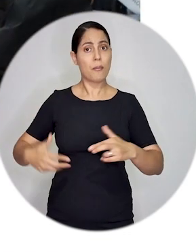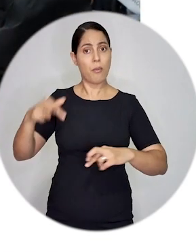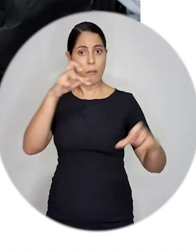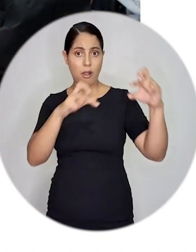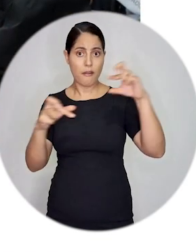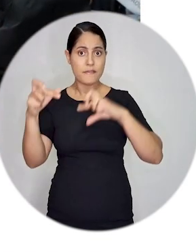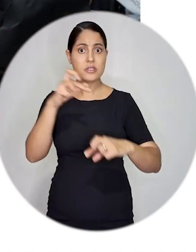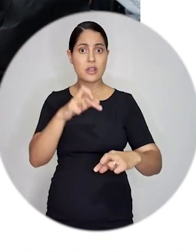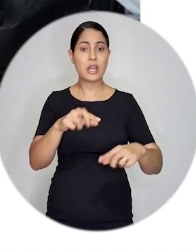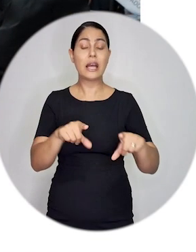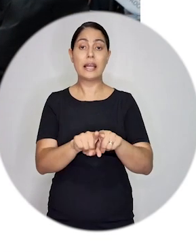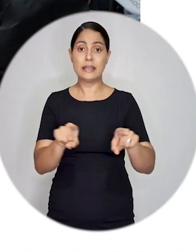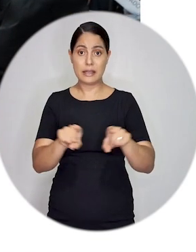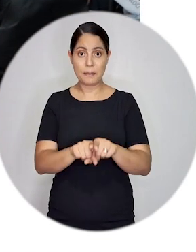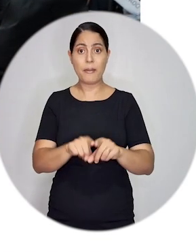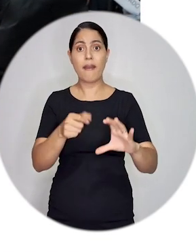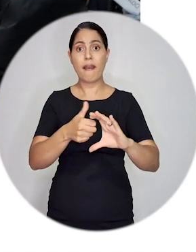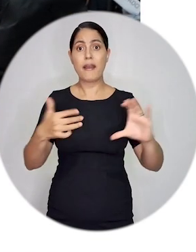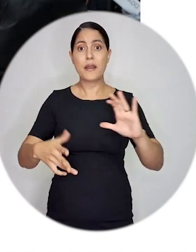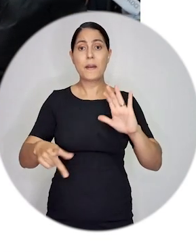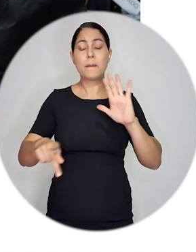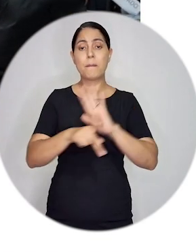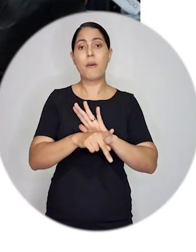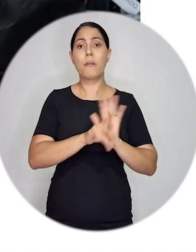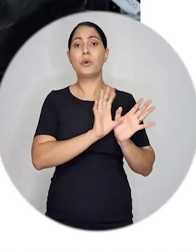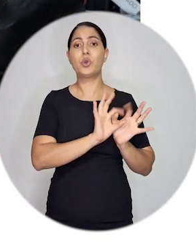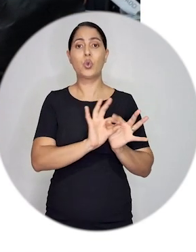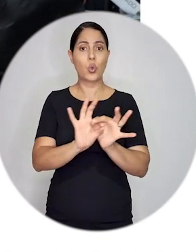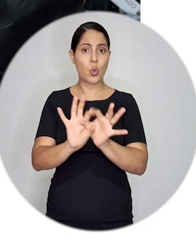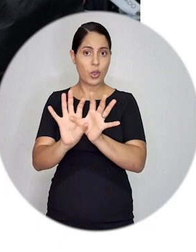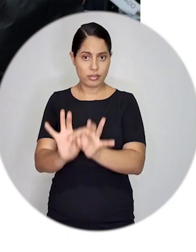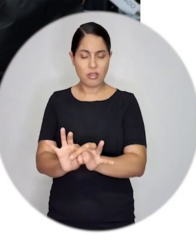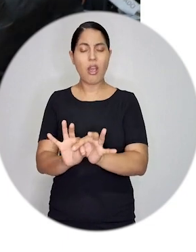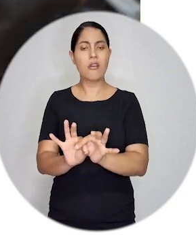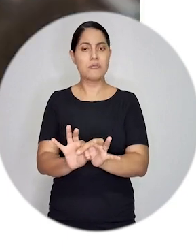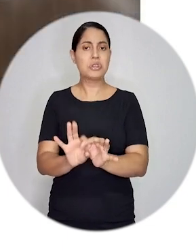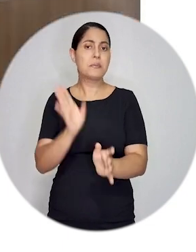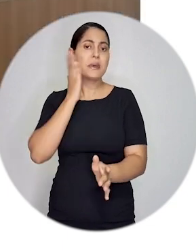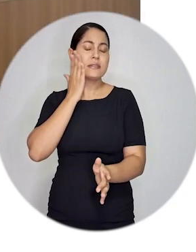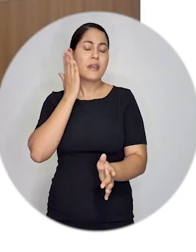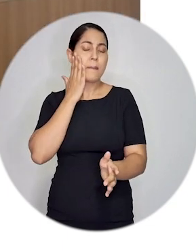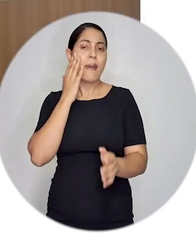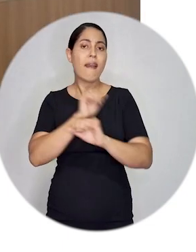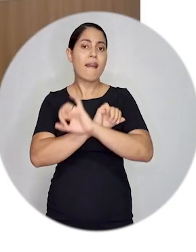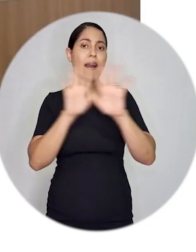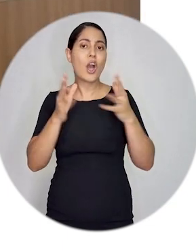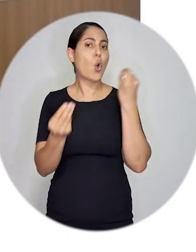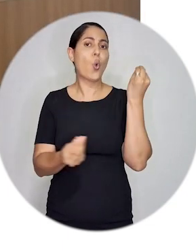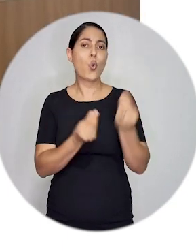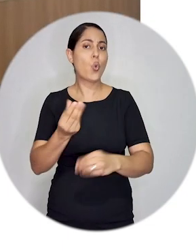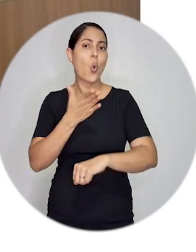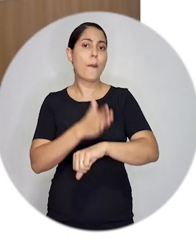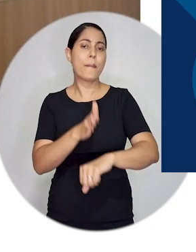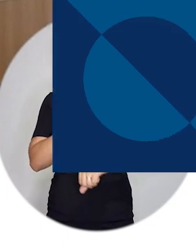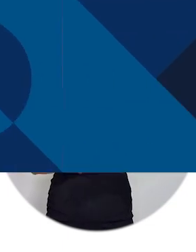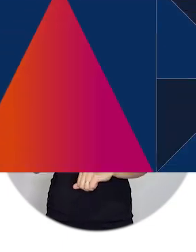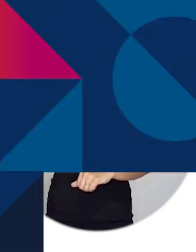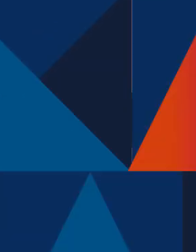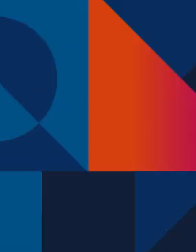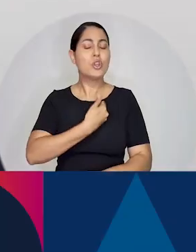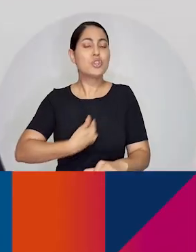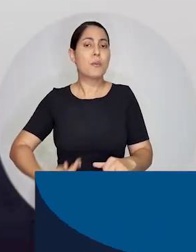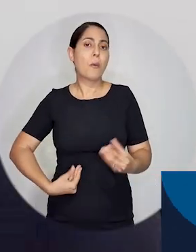caráter deliberativo e tem caráter também de acompanhamento de como que essas políticas estão acontecendo na